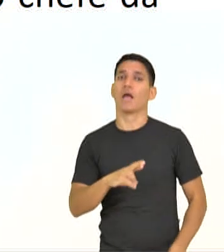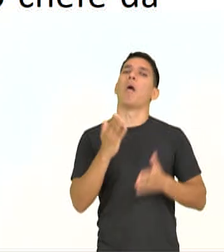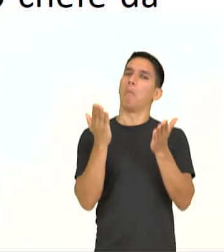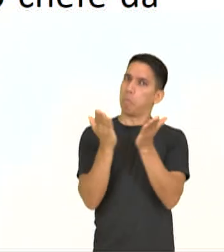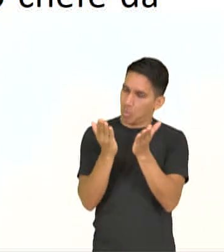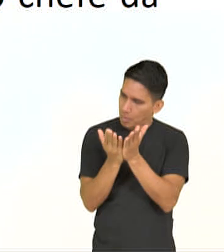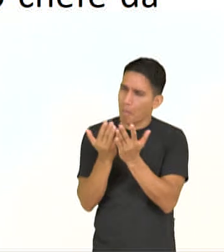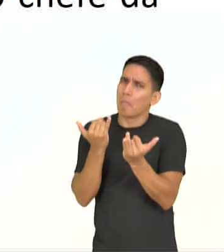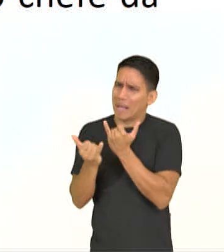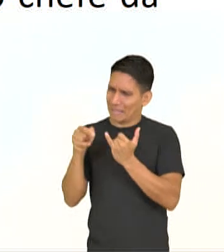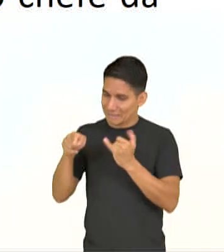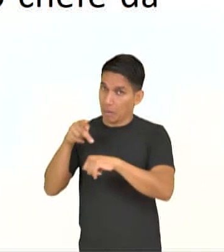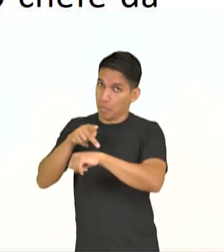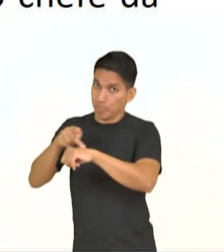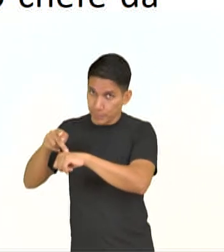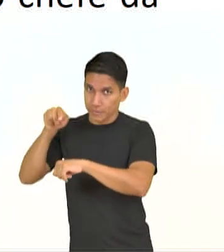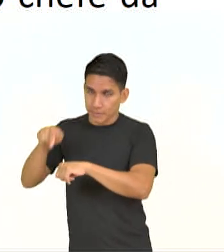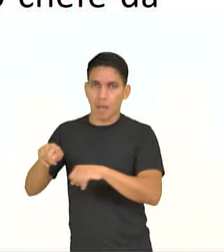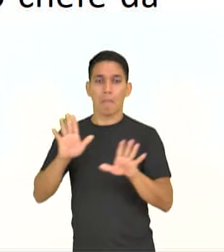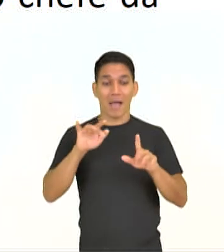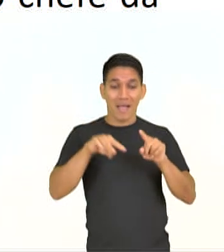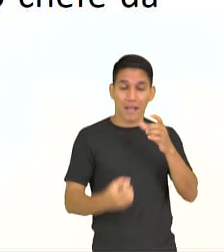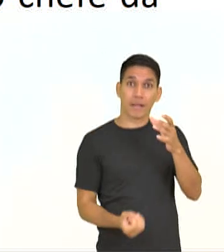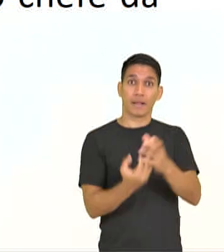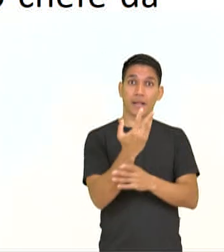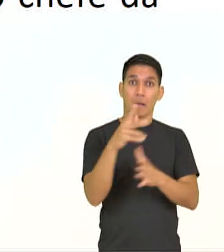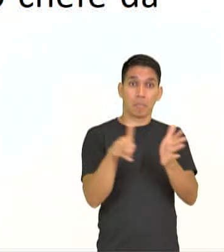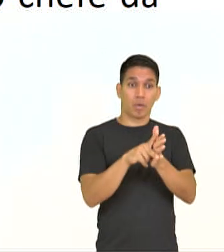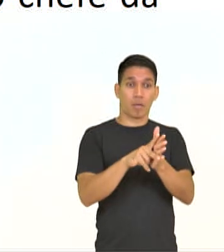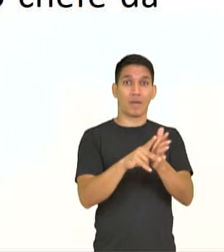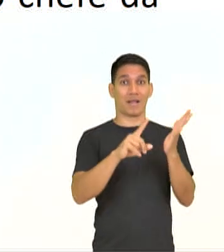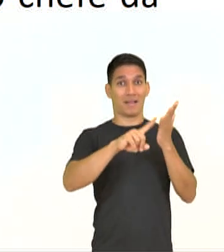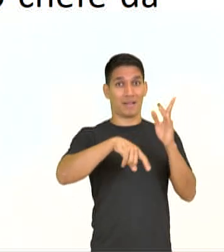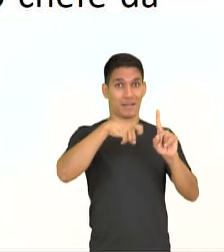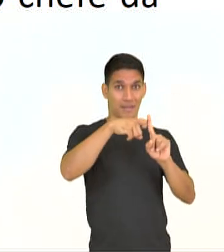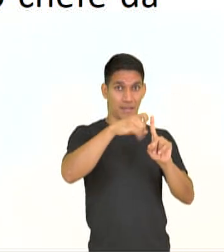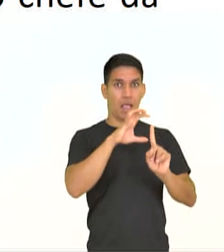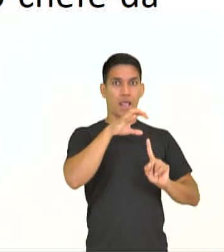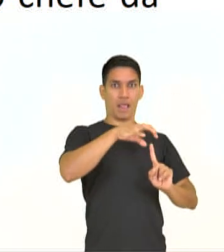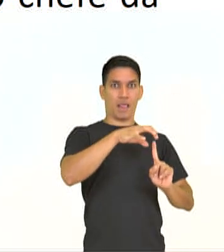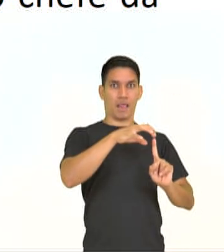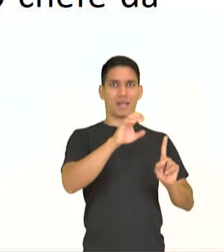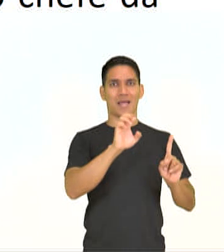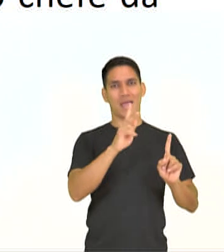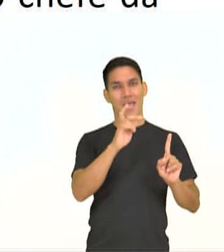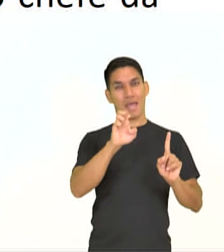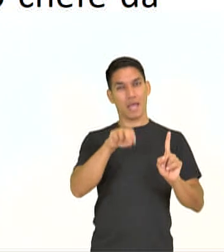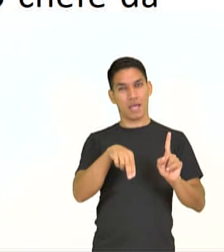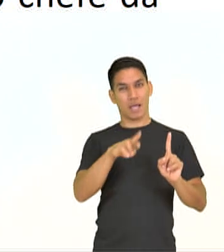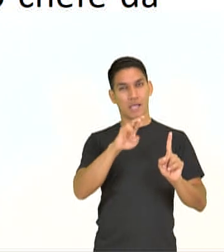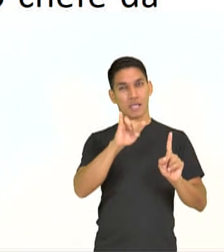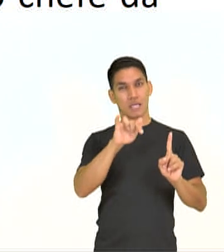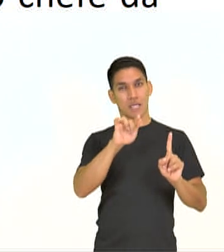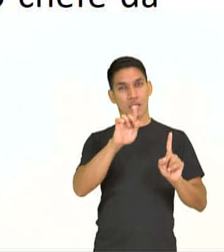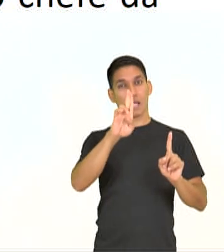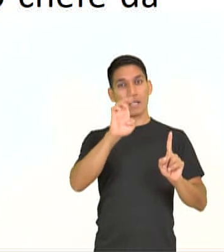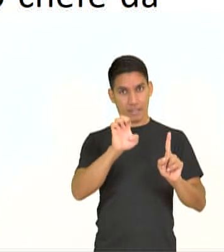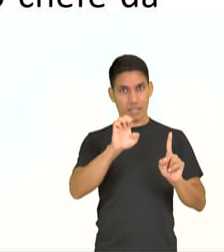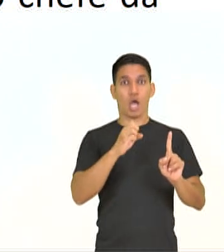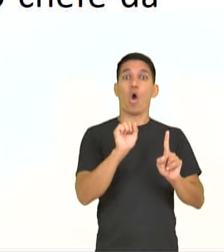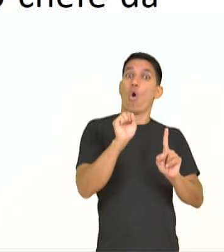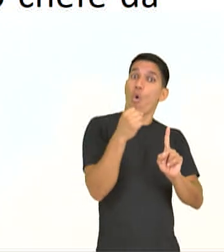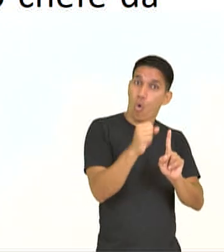ao puritanismo, mas ela foi criada na Inglaterra pelo rei Henrique VIII. O rei Henrique VIII, que